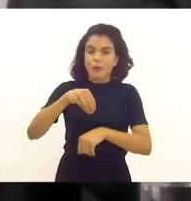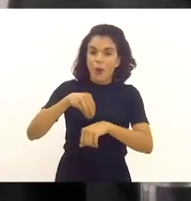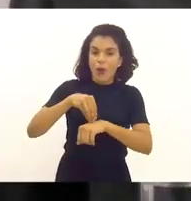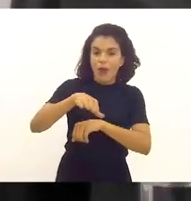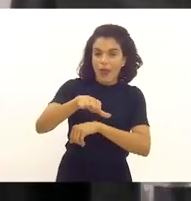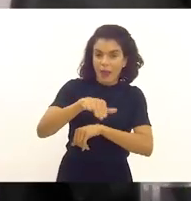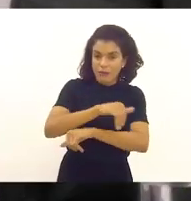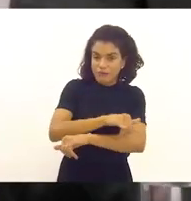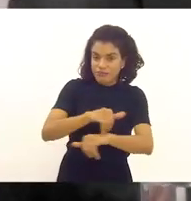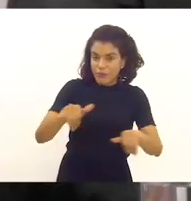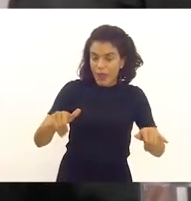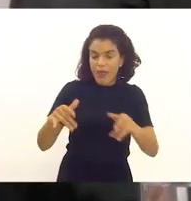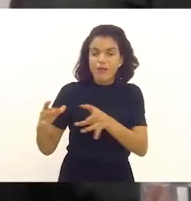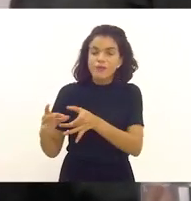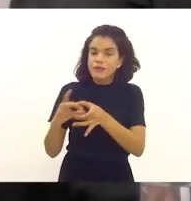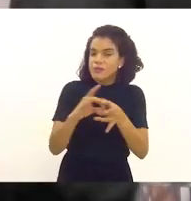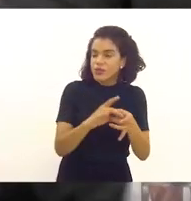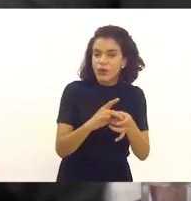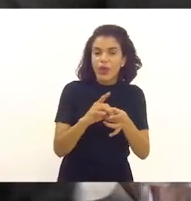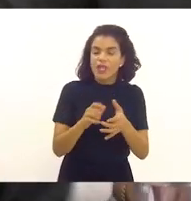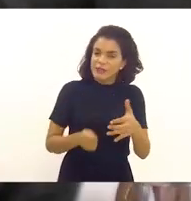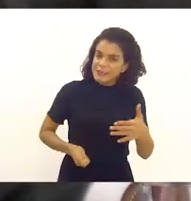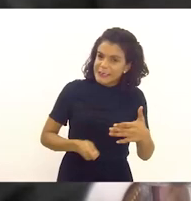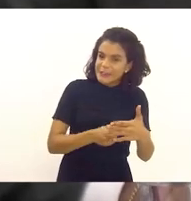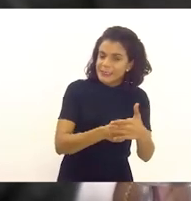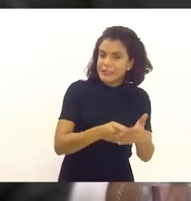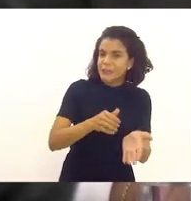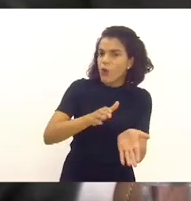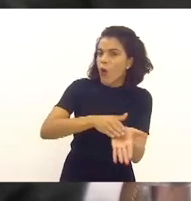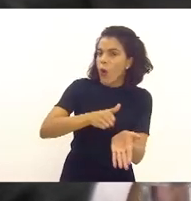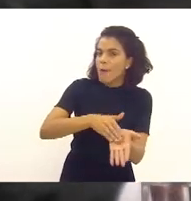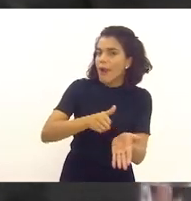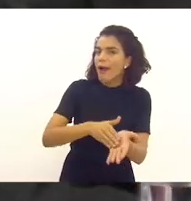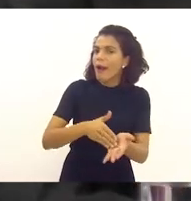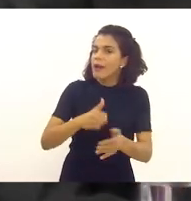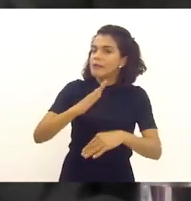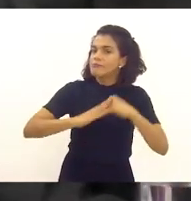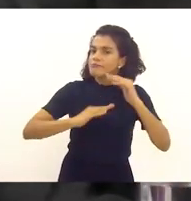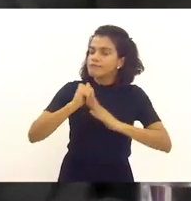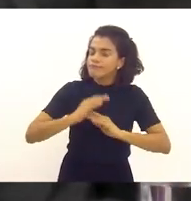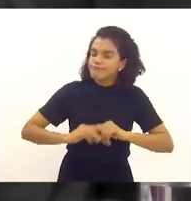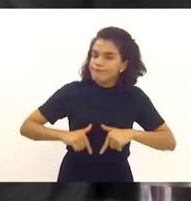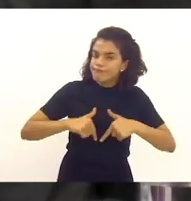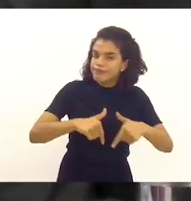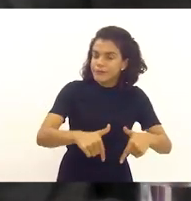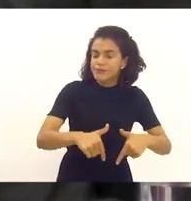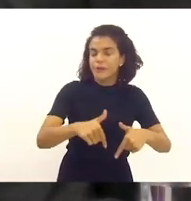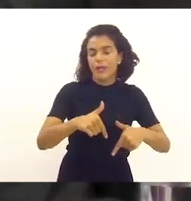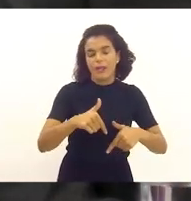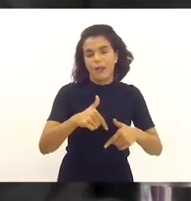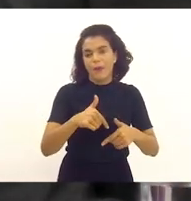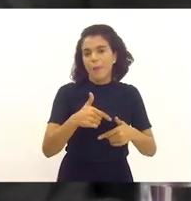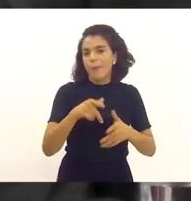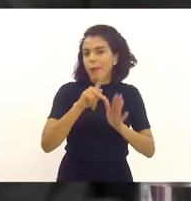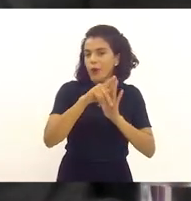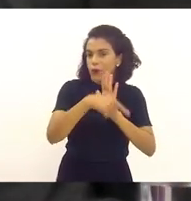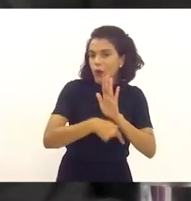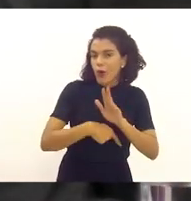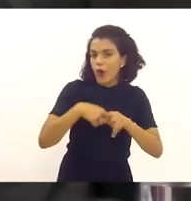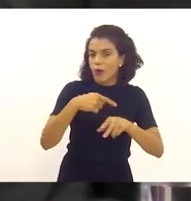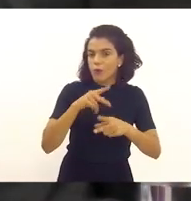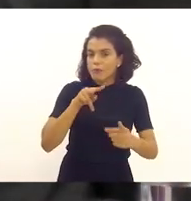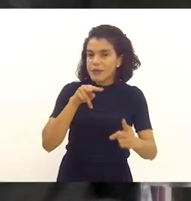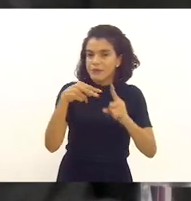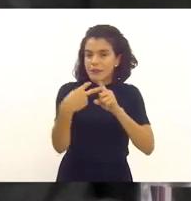aqui fica nesse sentido de se exigir a cobrança da aplicação do protocolo para julgamento com perspectiva de gênero